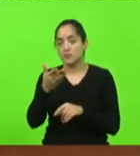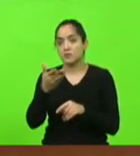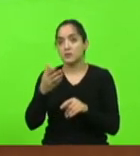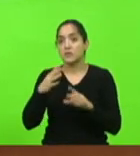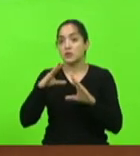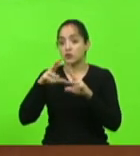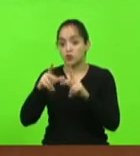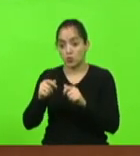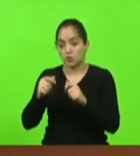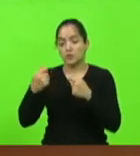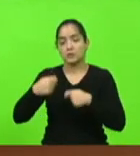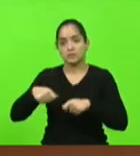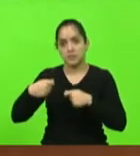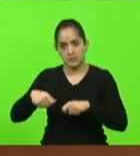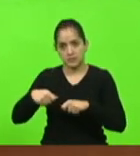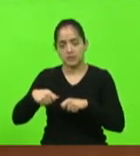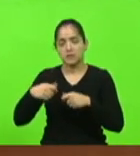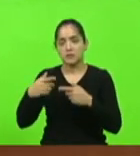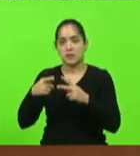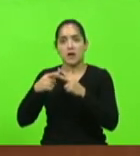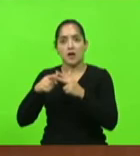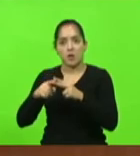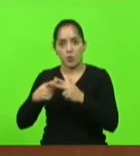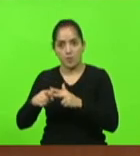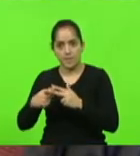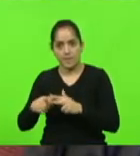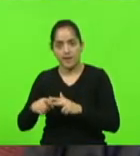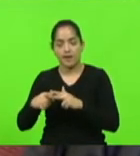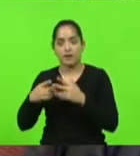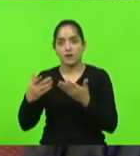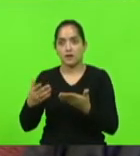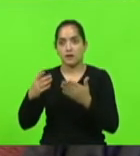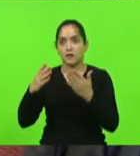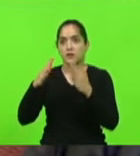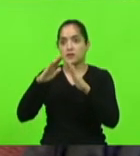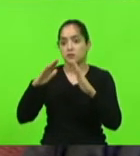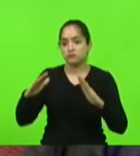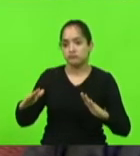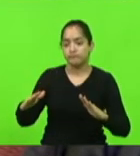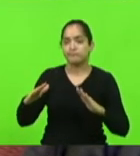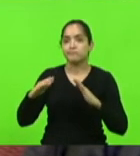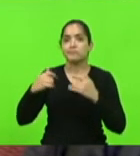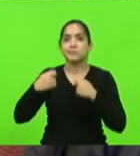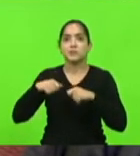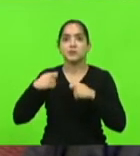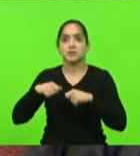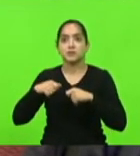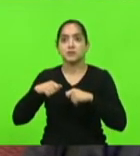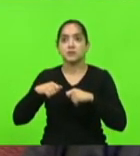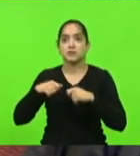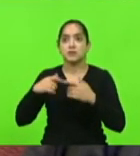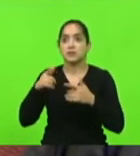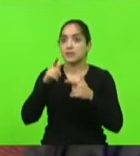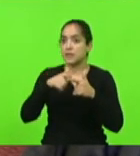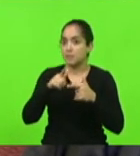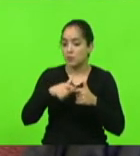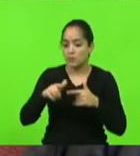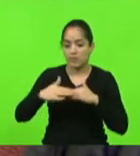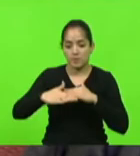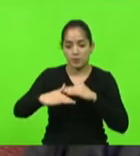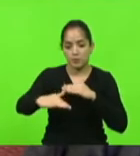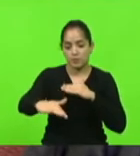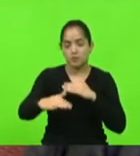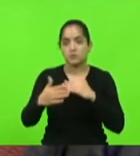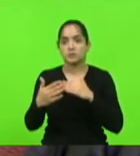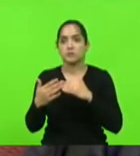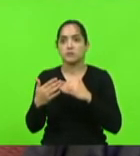elas precisam de mexer com a questão de alvenaria. Se todas elas têm problema no piso, por que